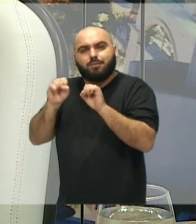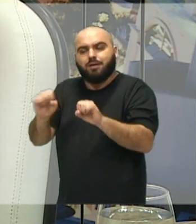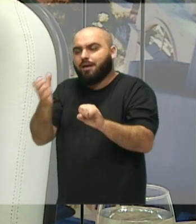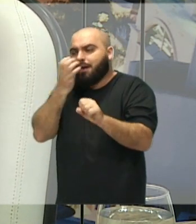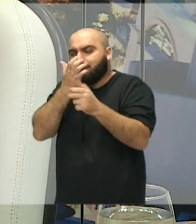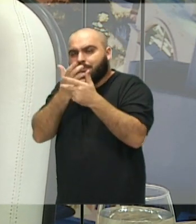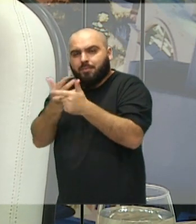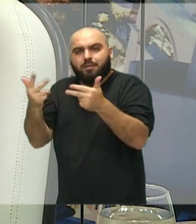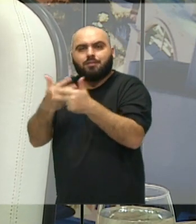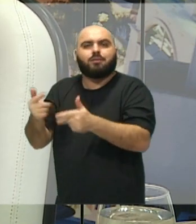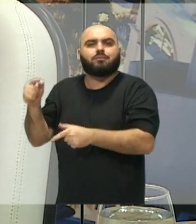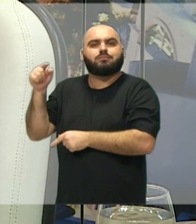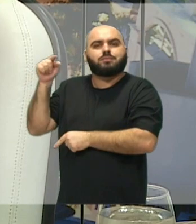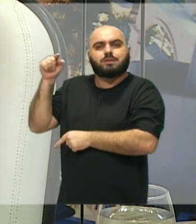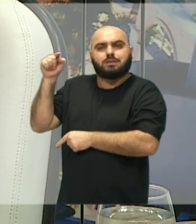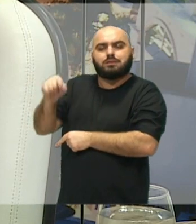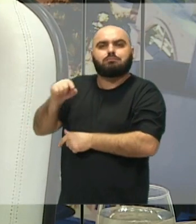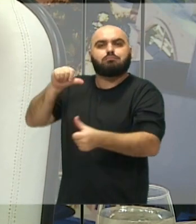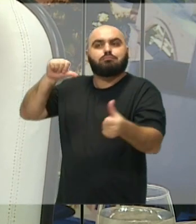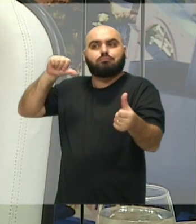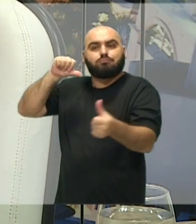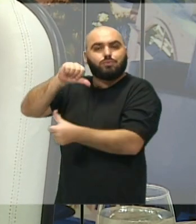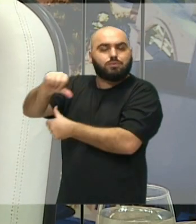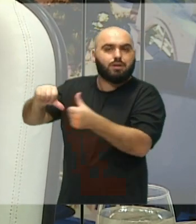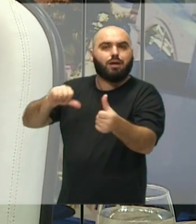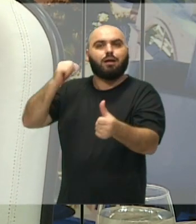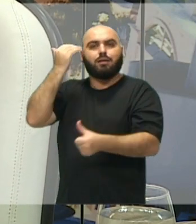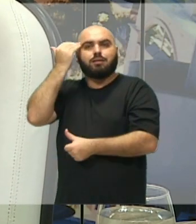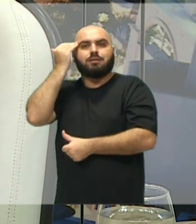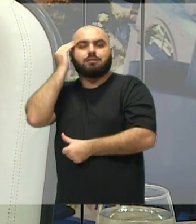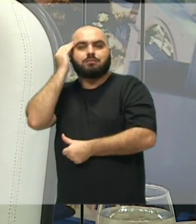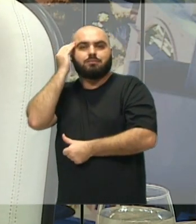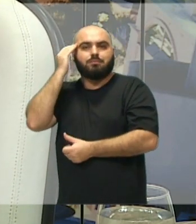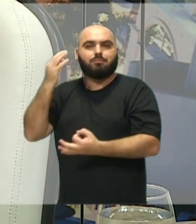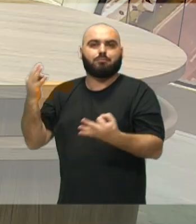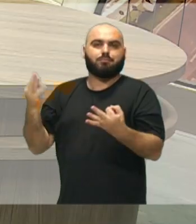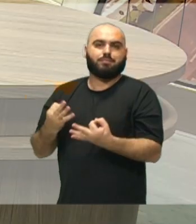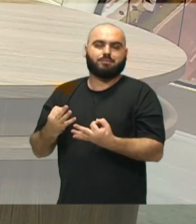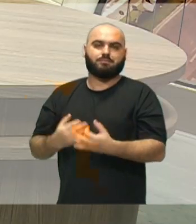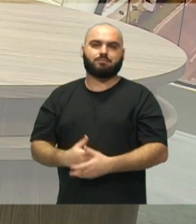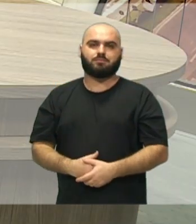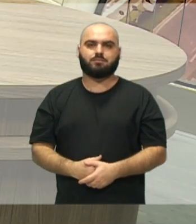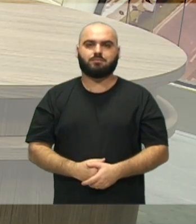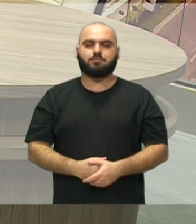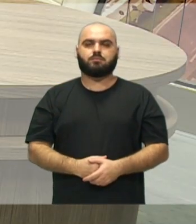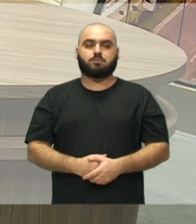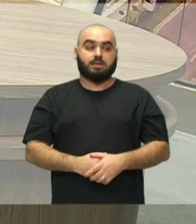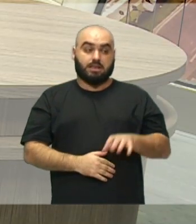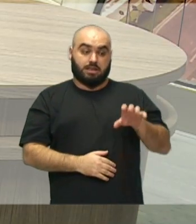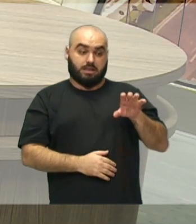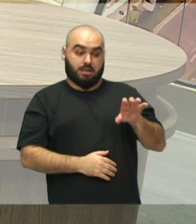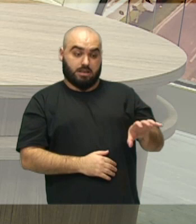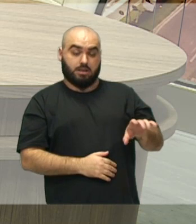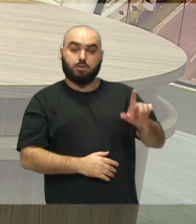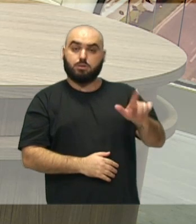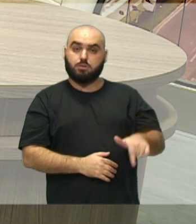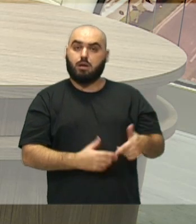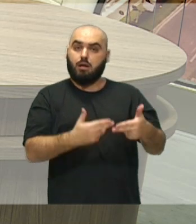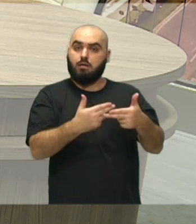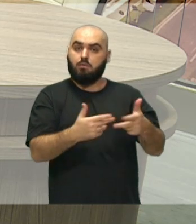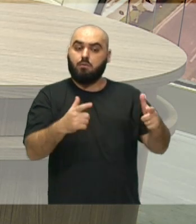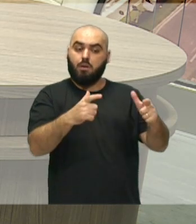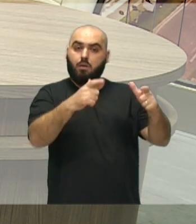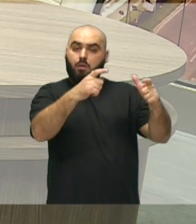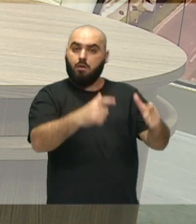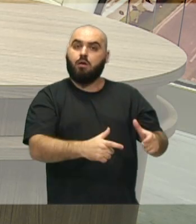nessa mudança de entendimento não só das crianças, mas também dos adultos. E isso é uma coisa que localmente pode